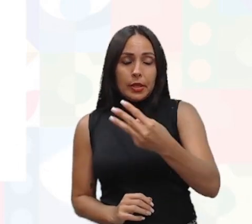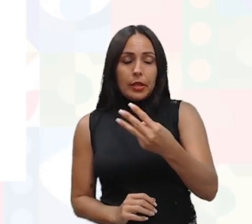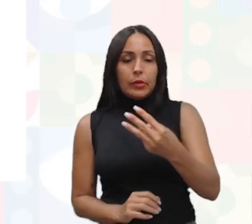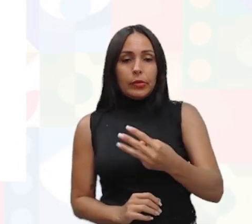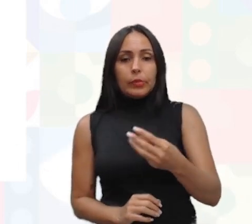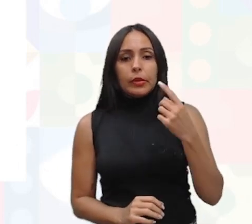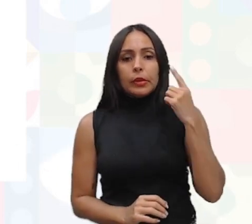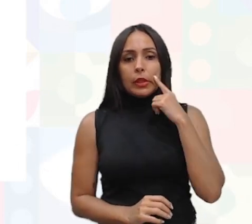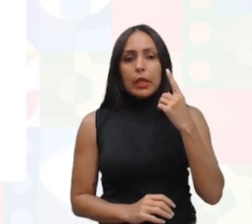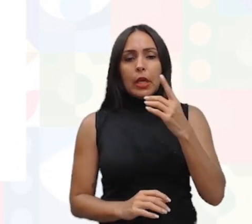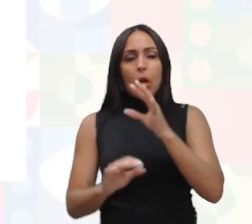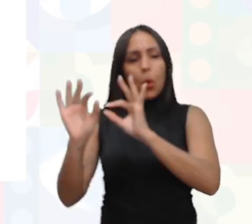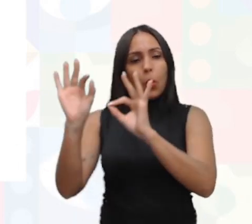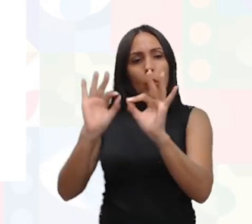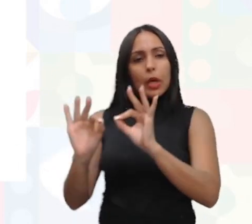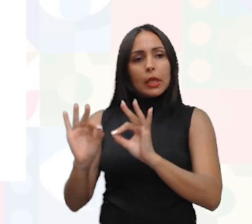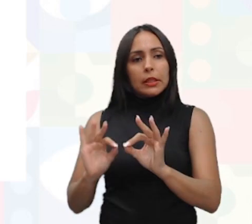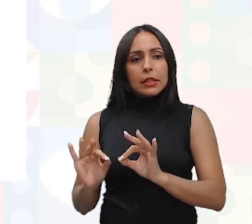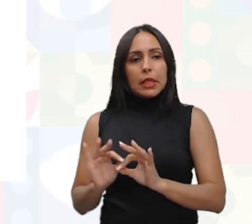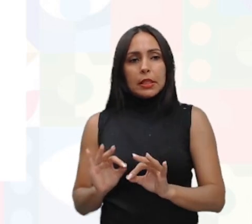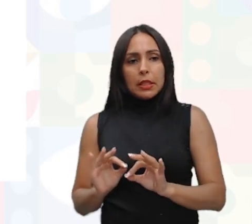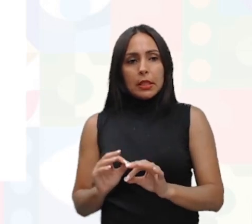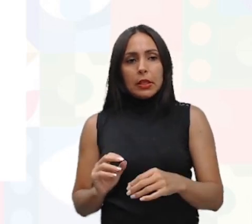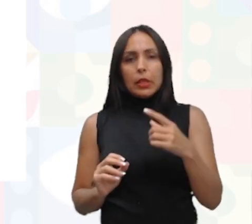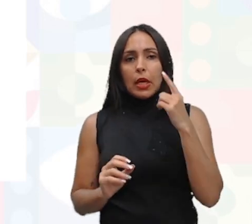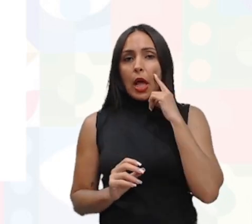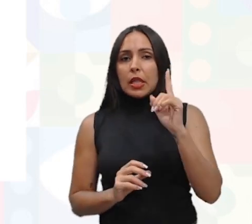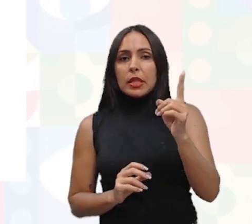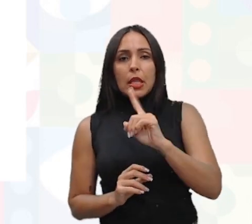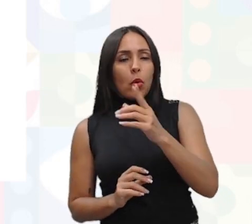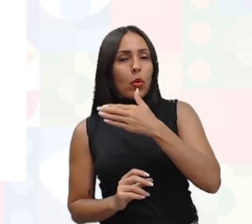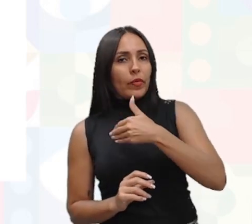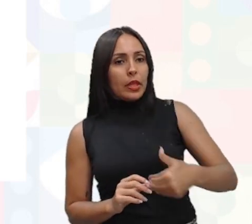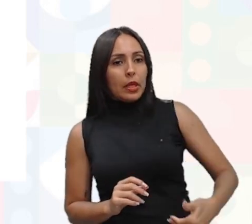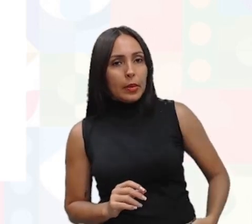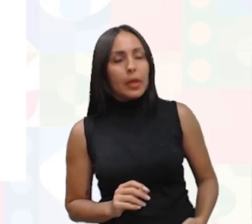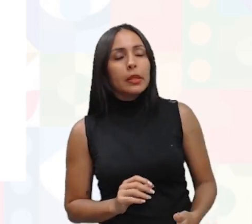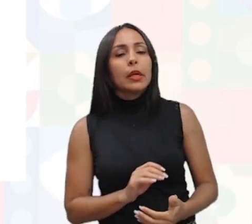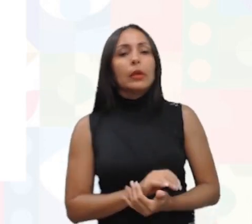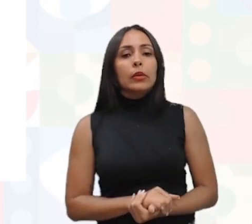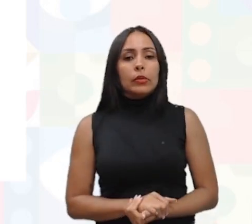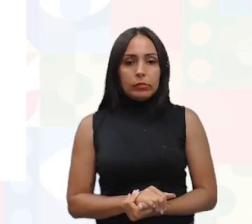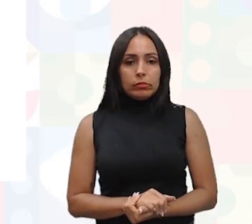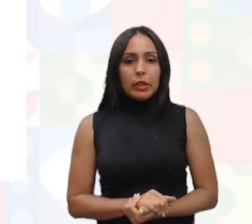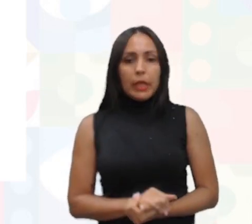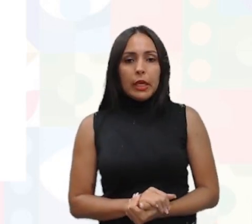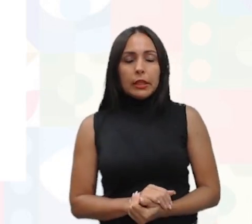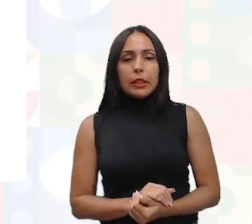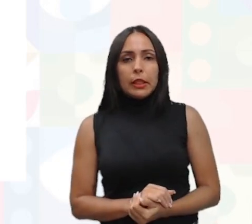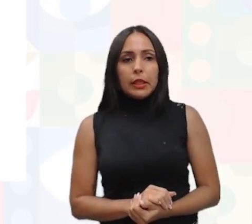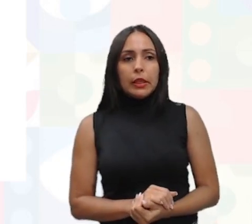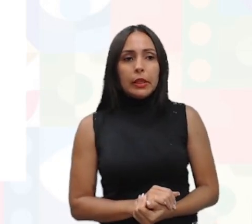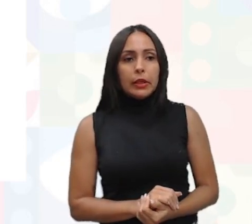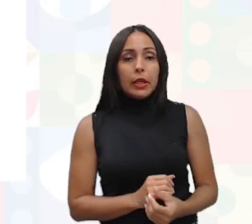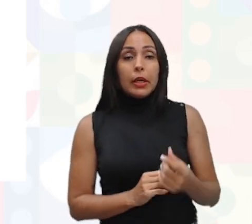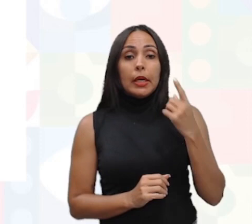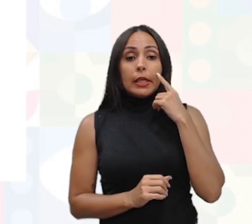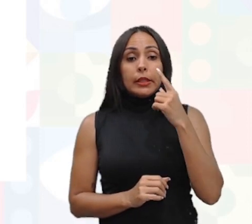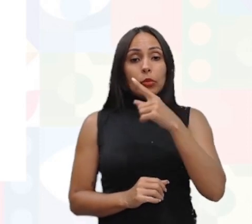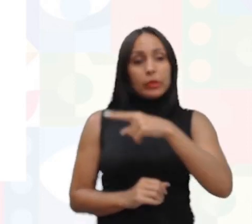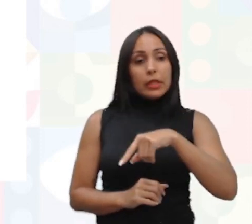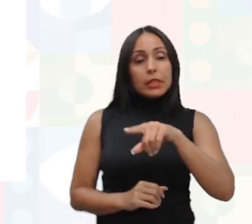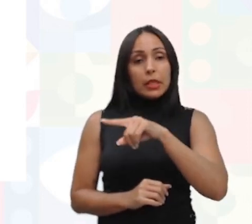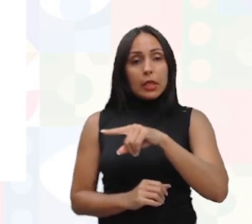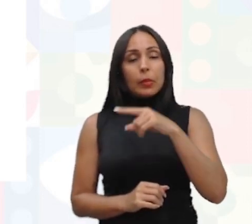de organizações não governamentais, sem fins lucrativos. É nesse campo que a